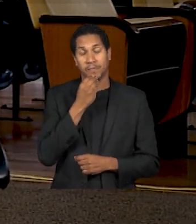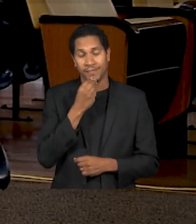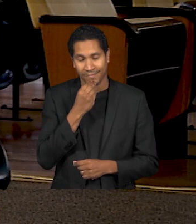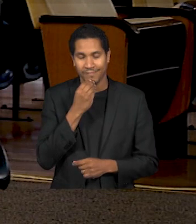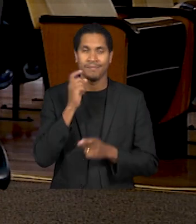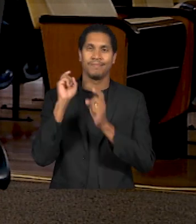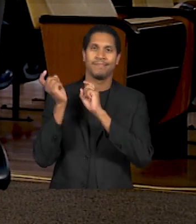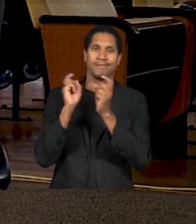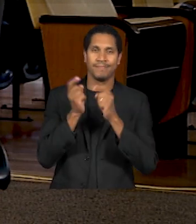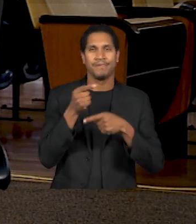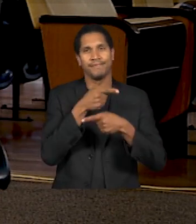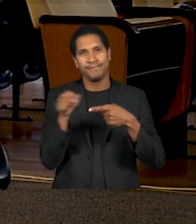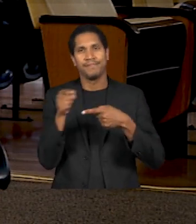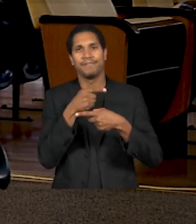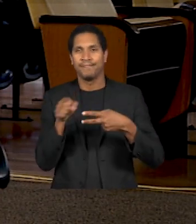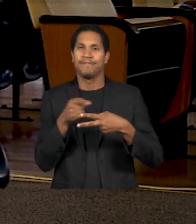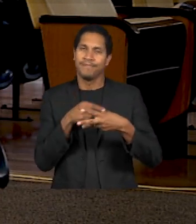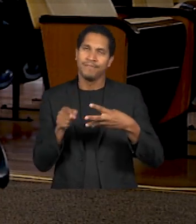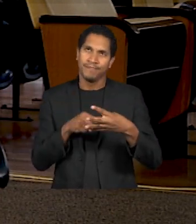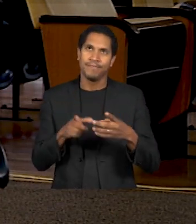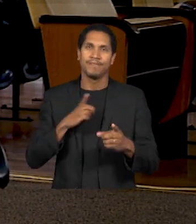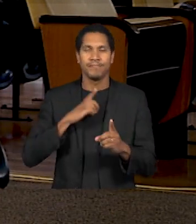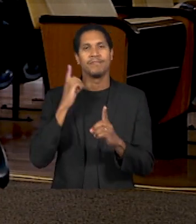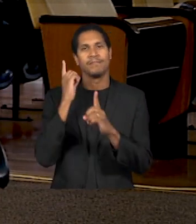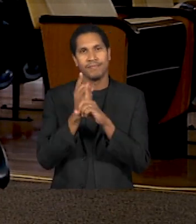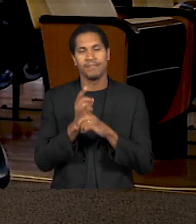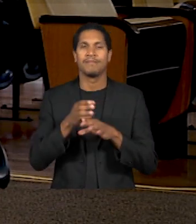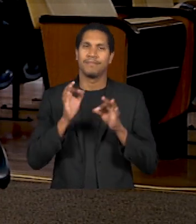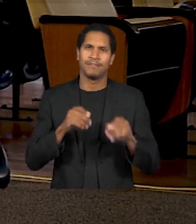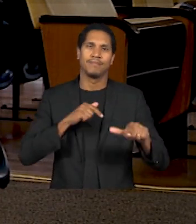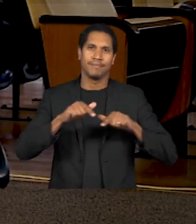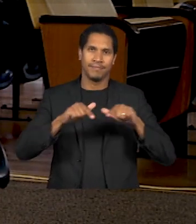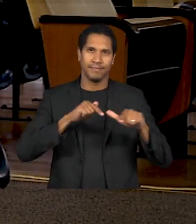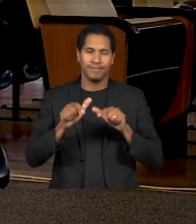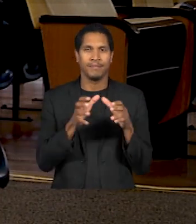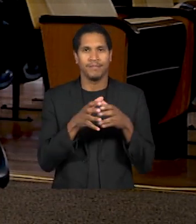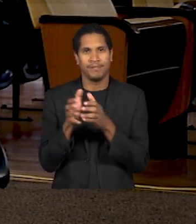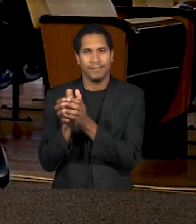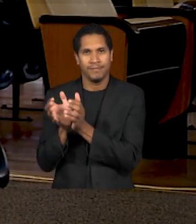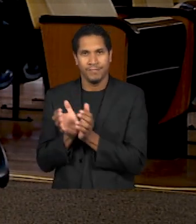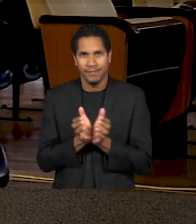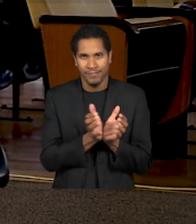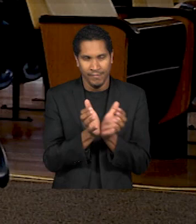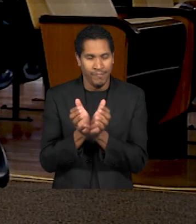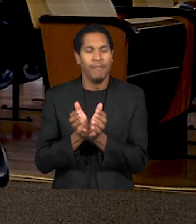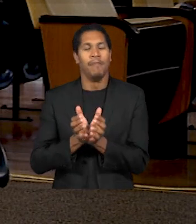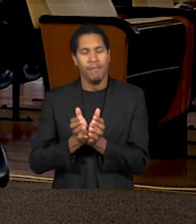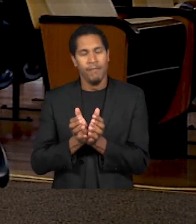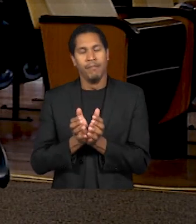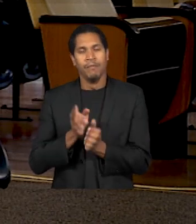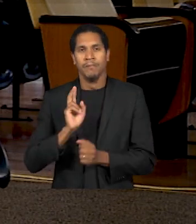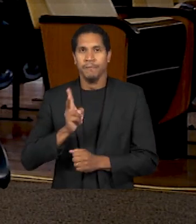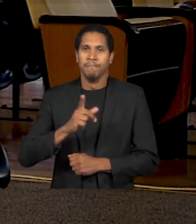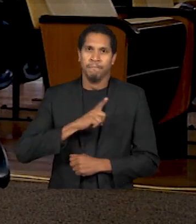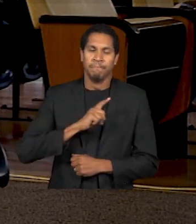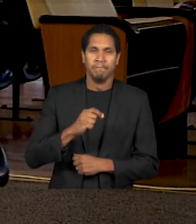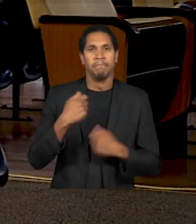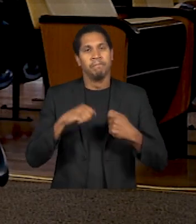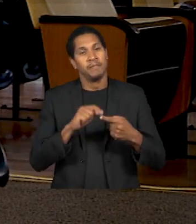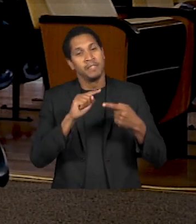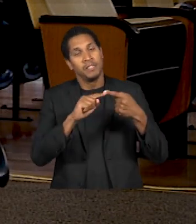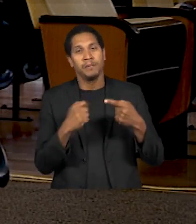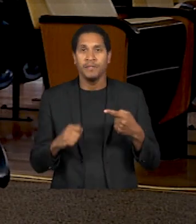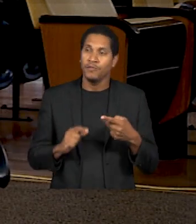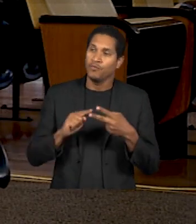em reuniões semanais, né? Tem as reuniões de trabalho, de grupo de trabalho, e a gente sempre está lá, olha, precisa disso,